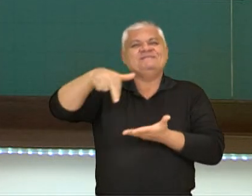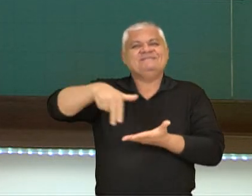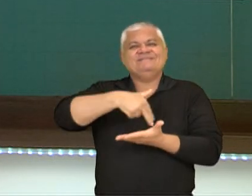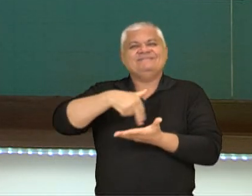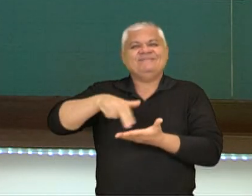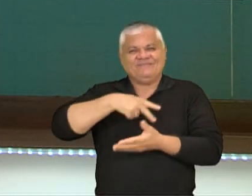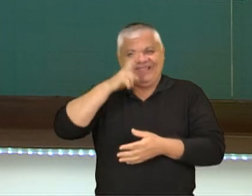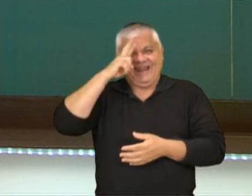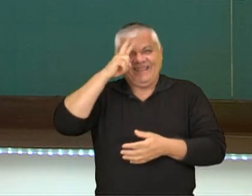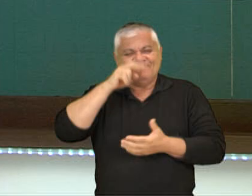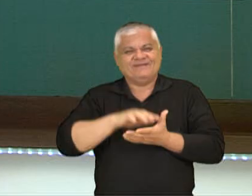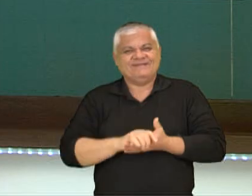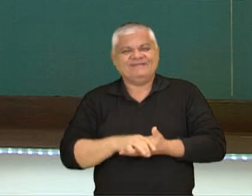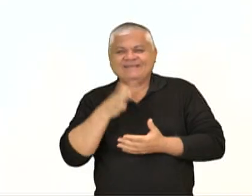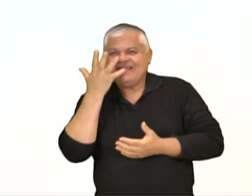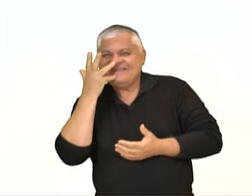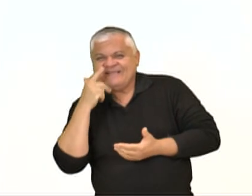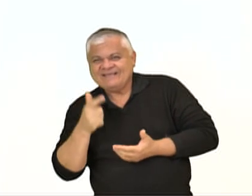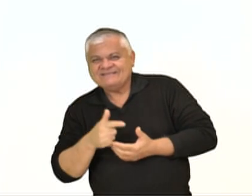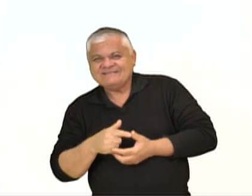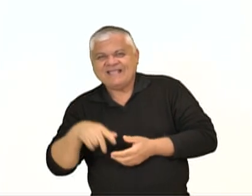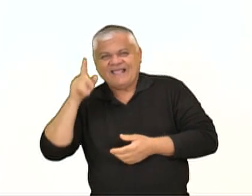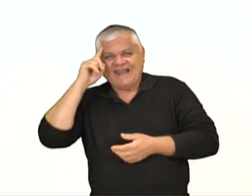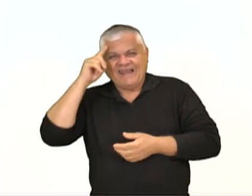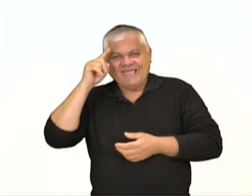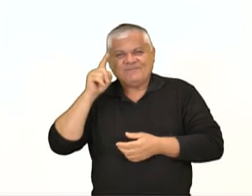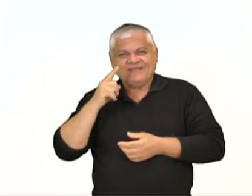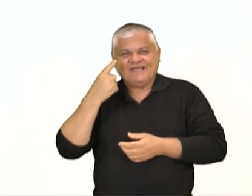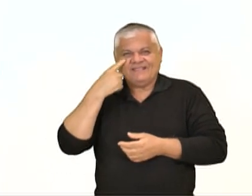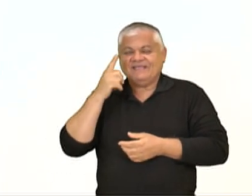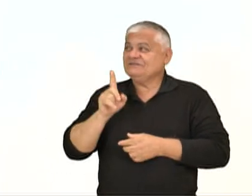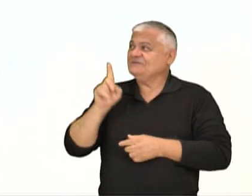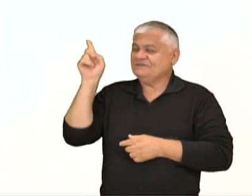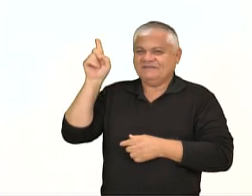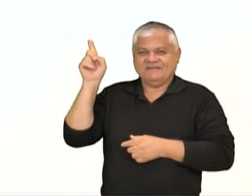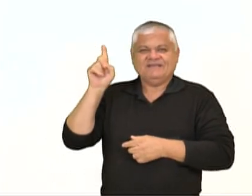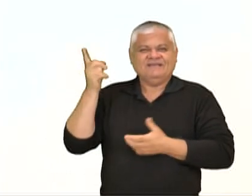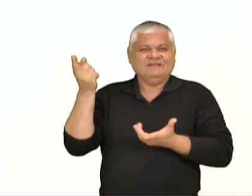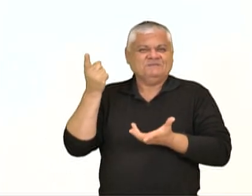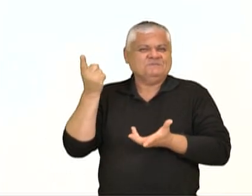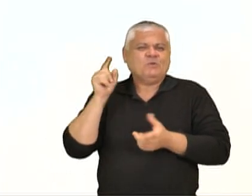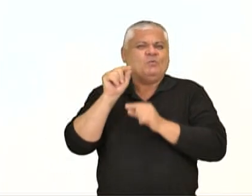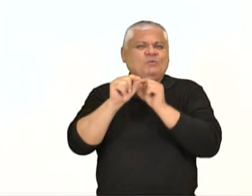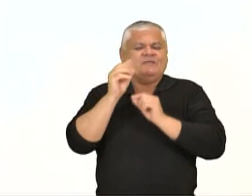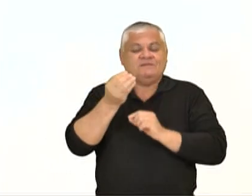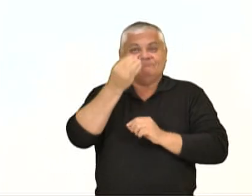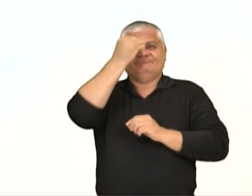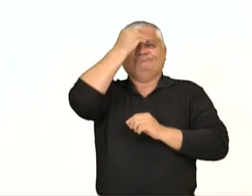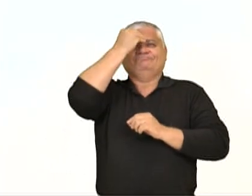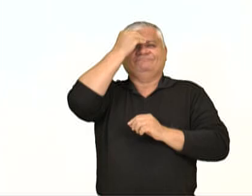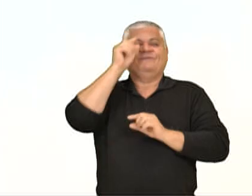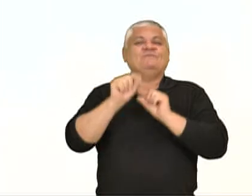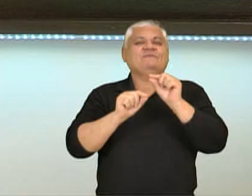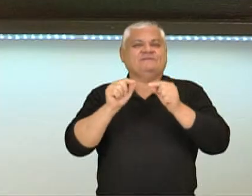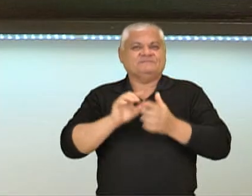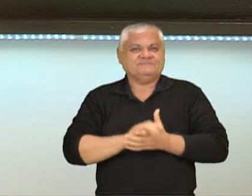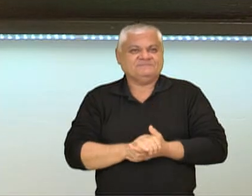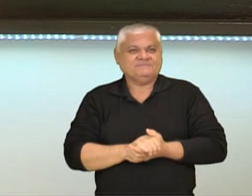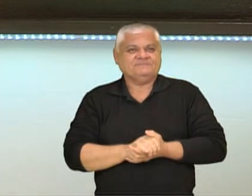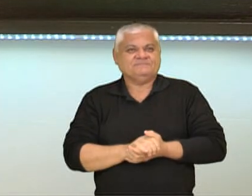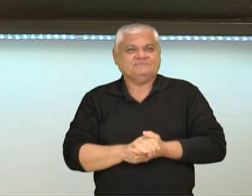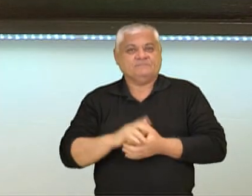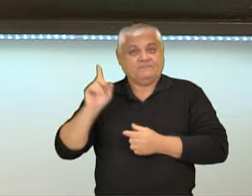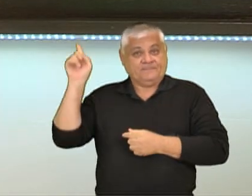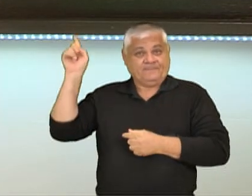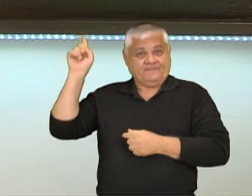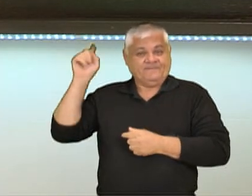Geralmente quando a gente é criança. Consegue se recordar algo marcante daquela época? O quê? Então, por exemplo, a professora trouxe esse